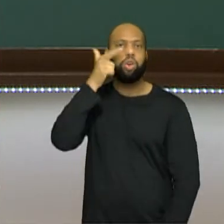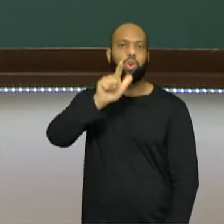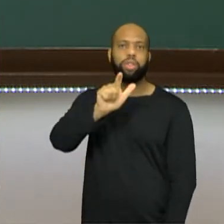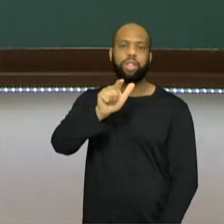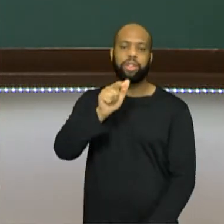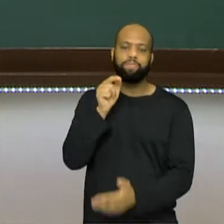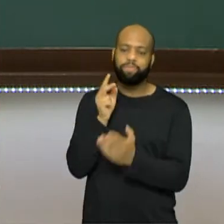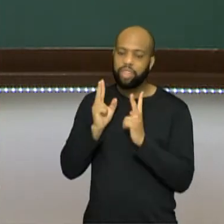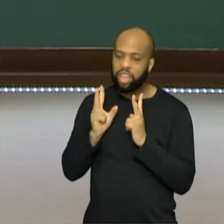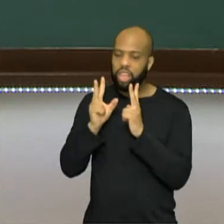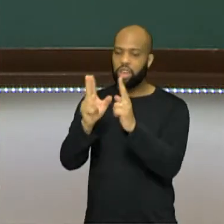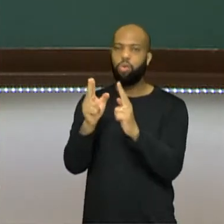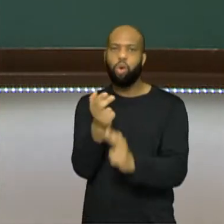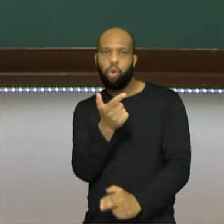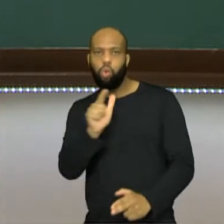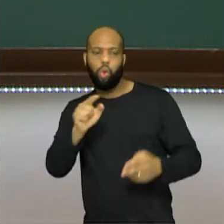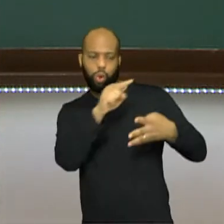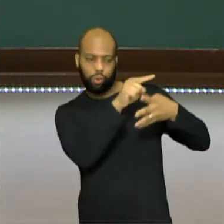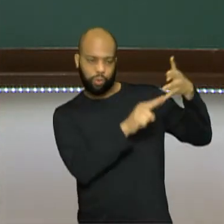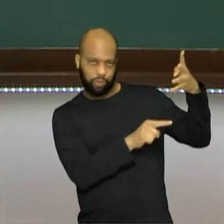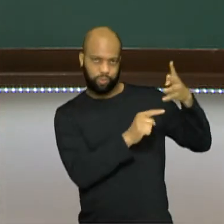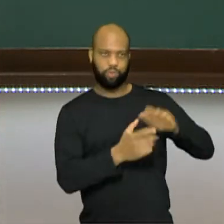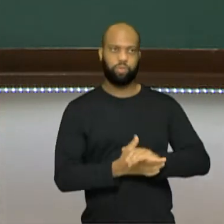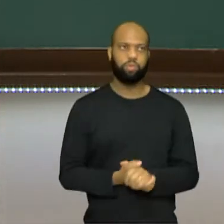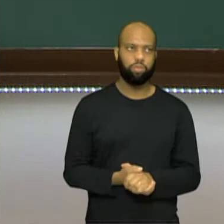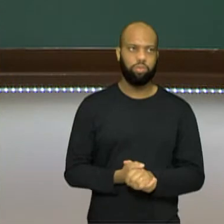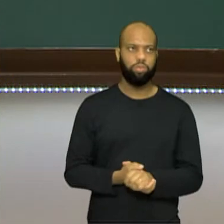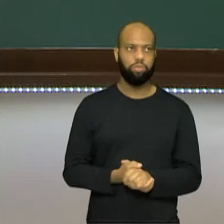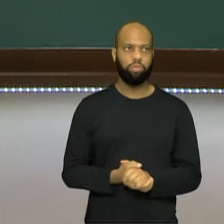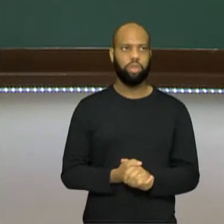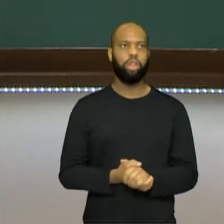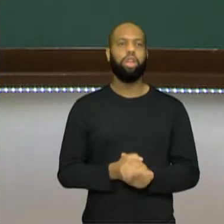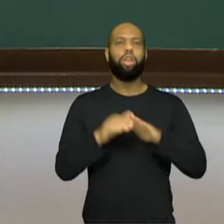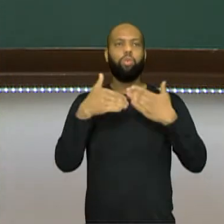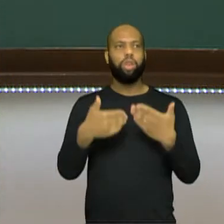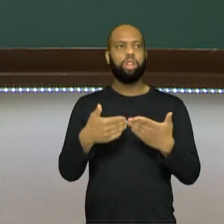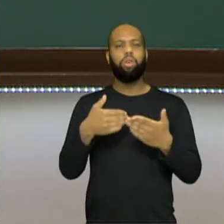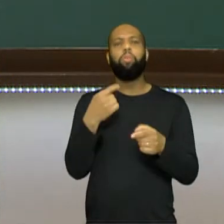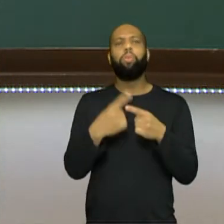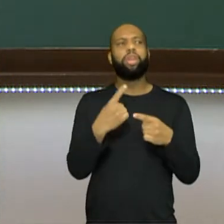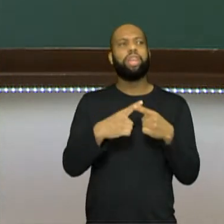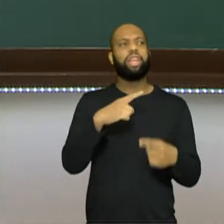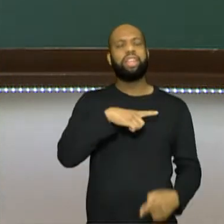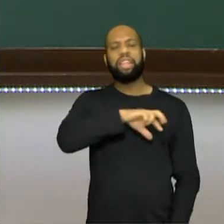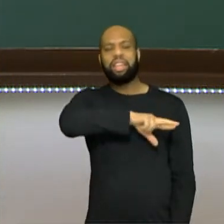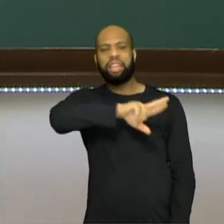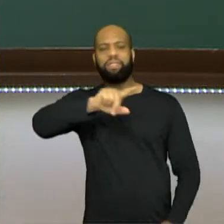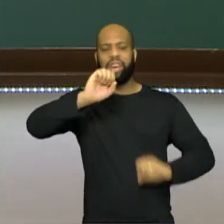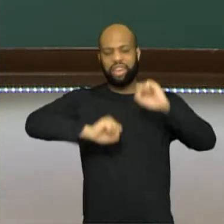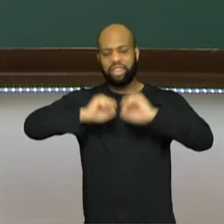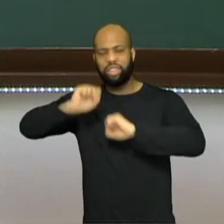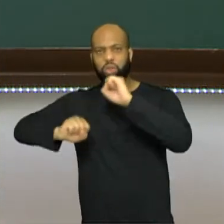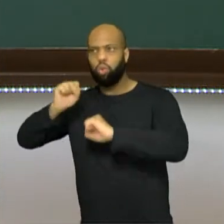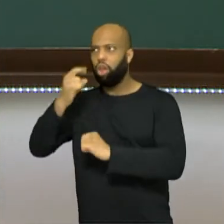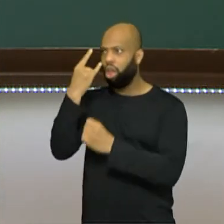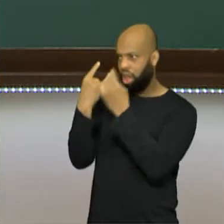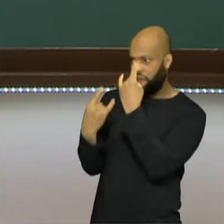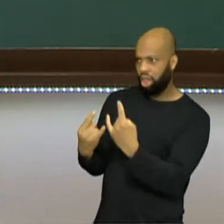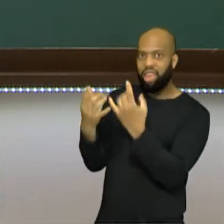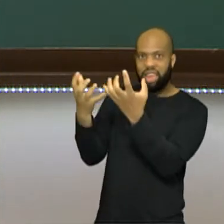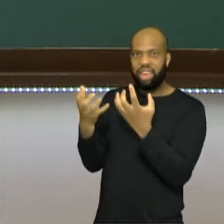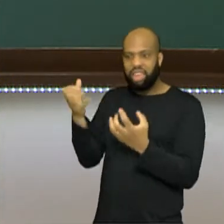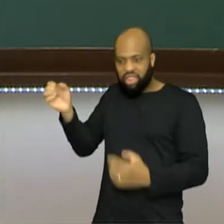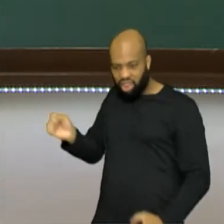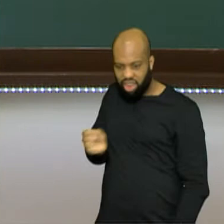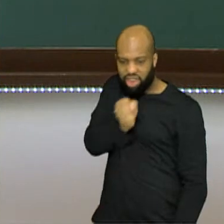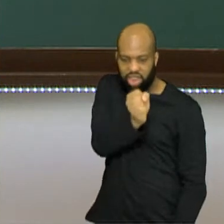mesmos patamares dos outros tigres asiáticos. Dentro dessa situação, por que muitas indústrias são atraídas para esses